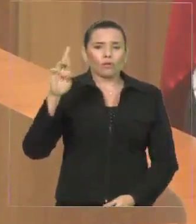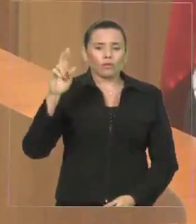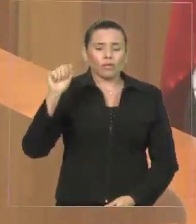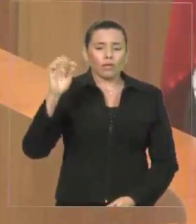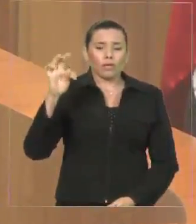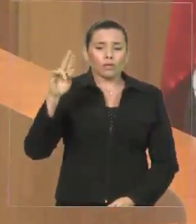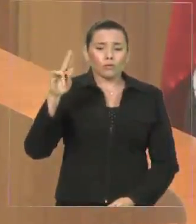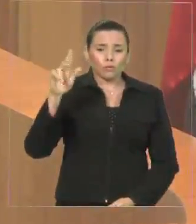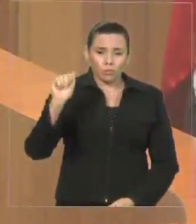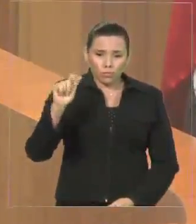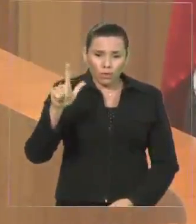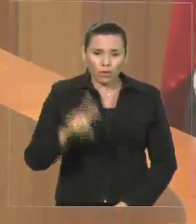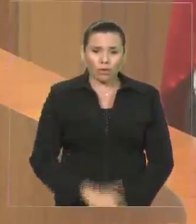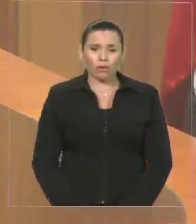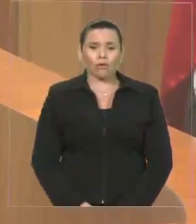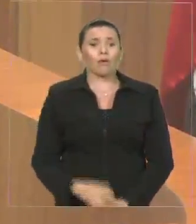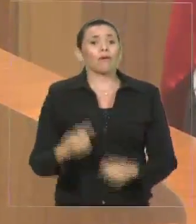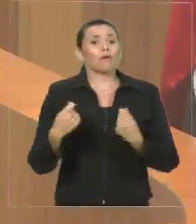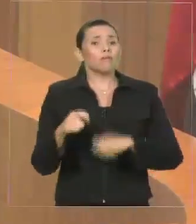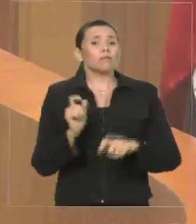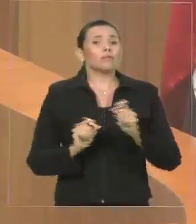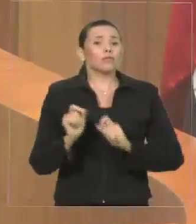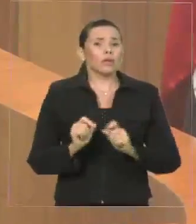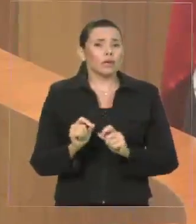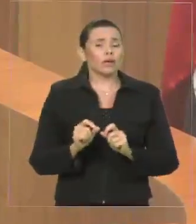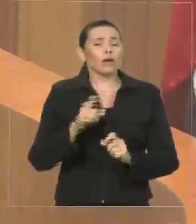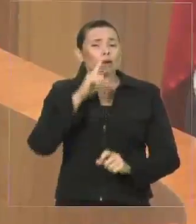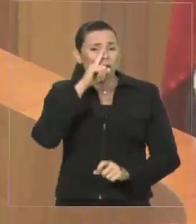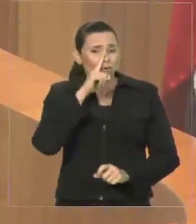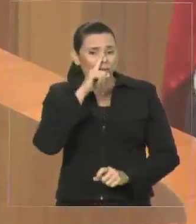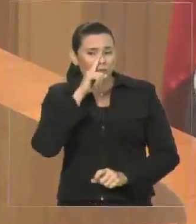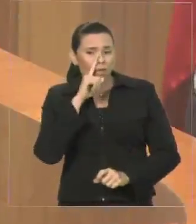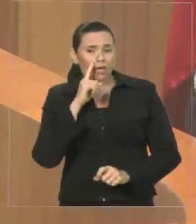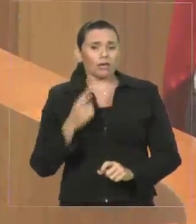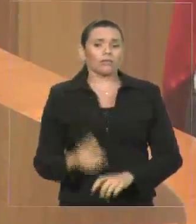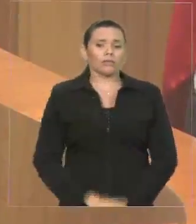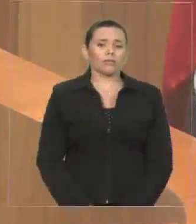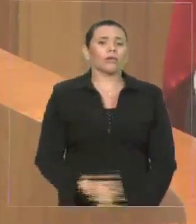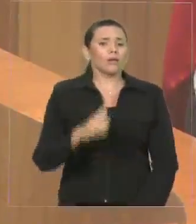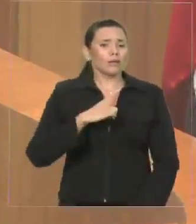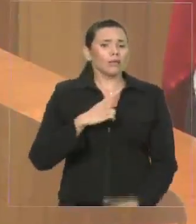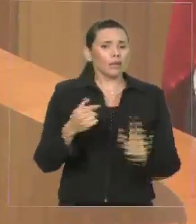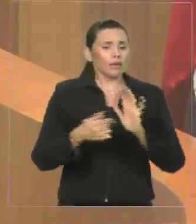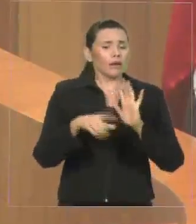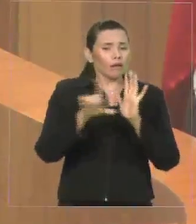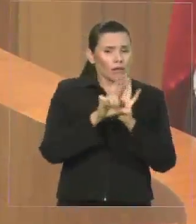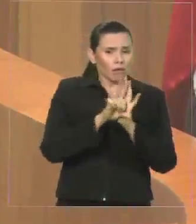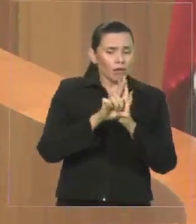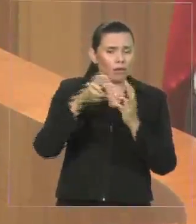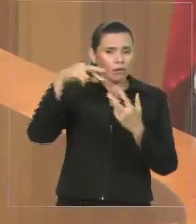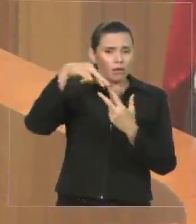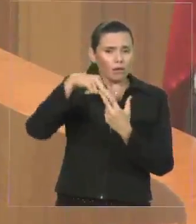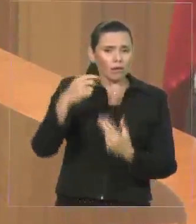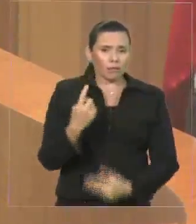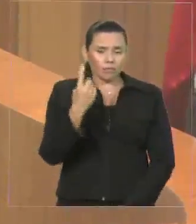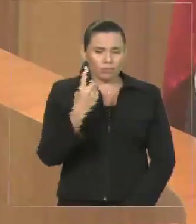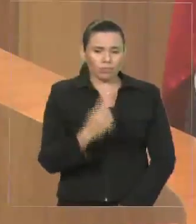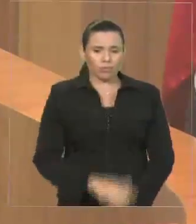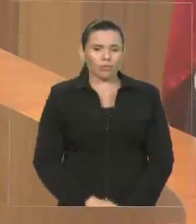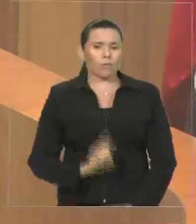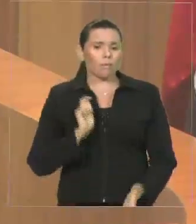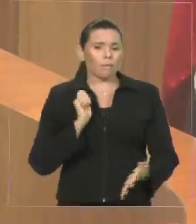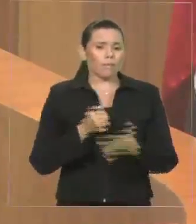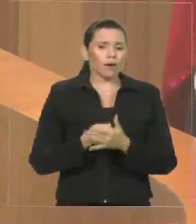tem que ser muito maior. Daí porque a lei, no parágrafo único, de forma adequada, previa que o pagamento só seria